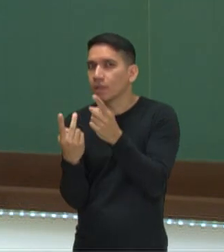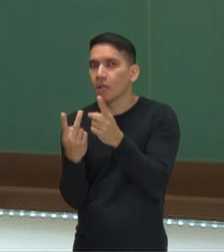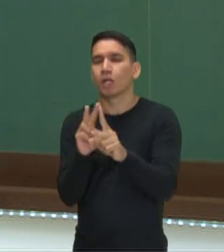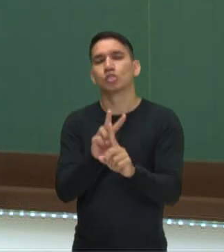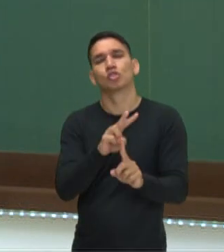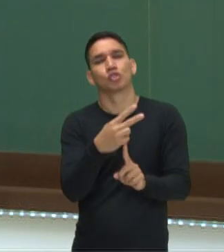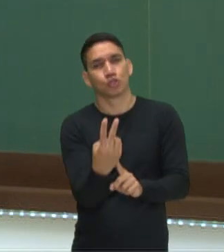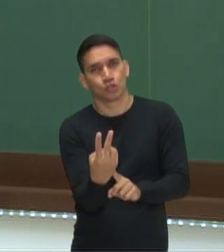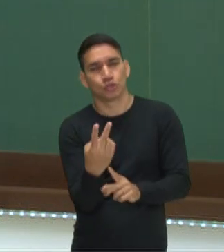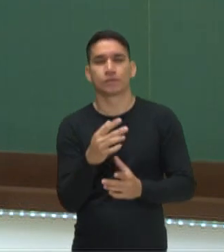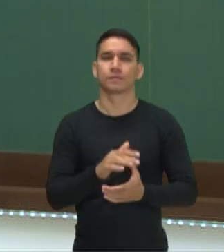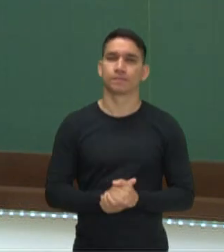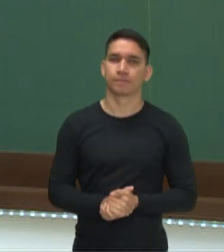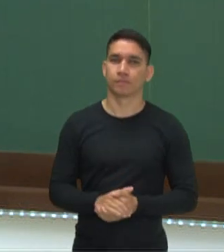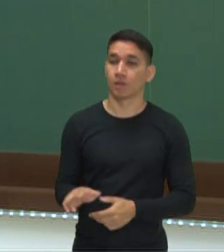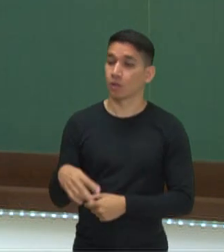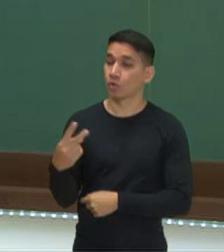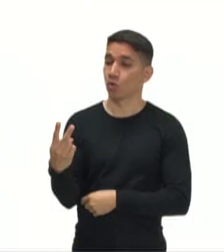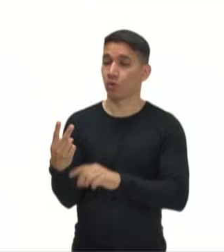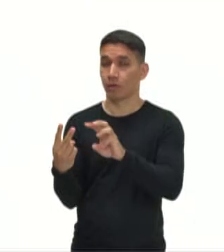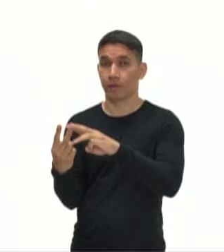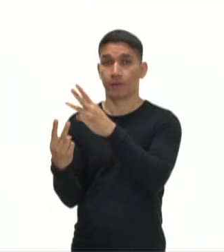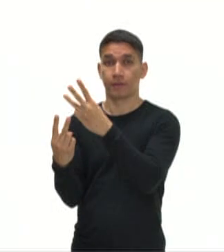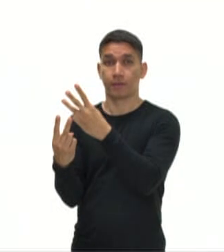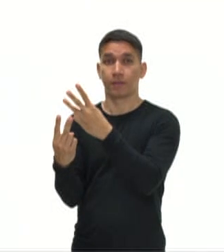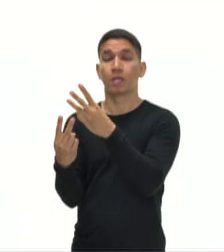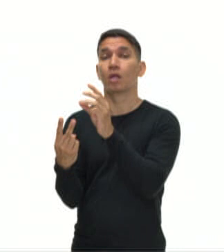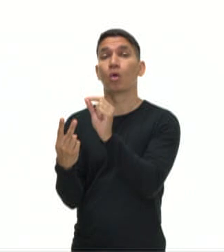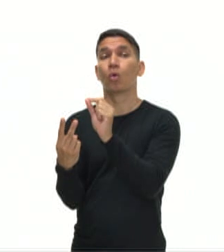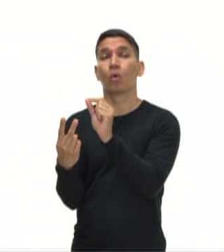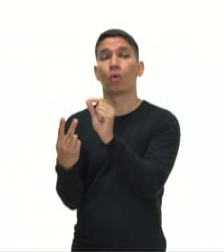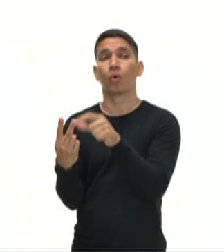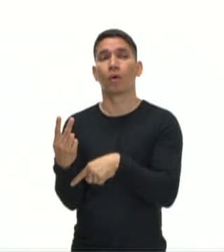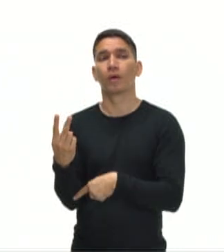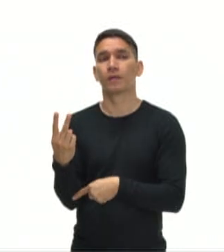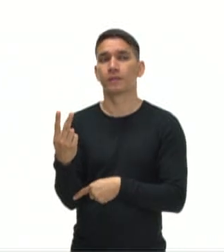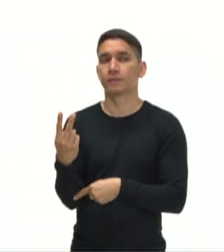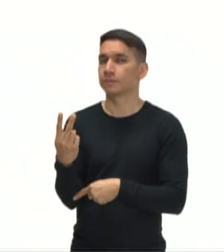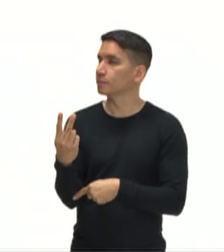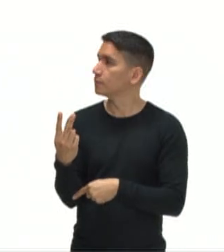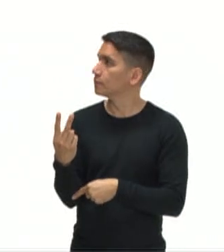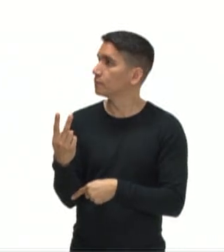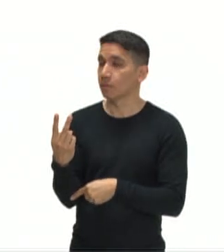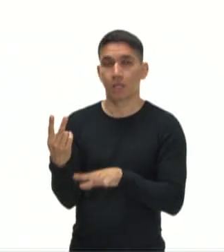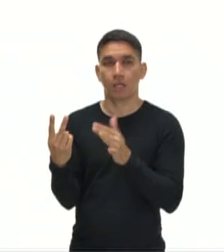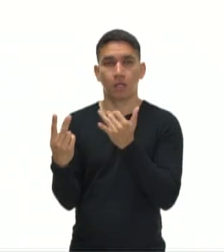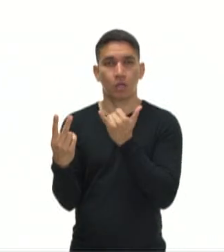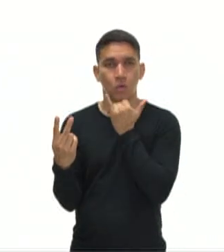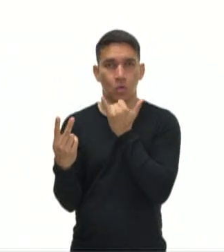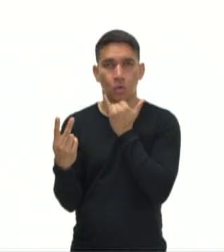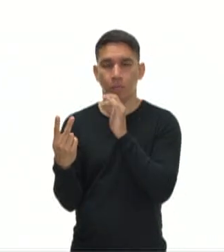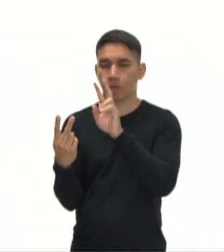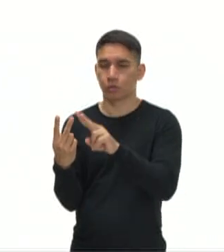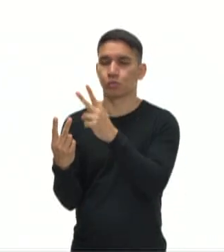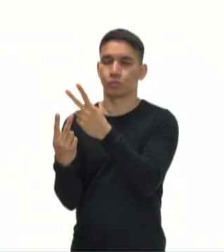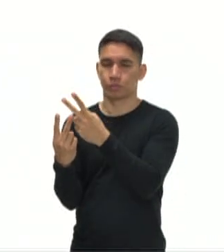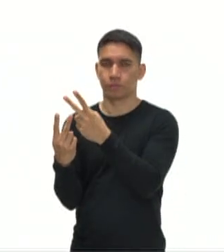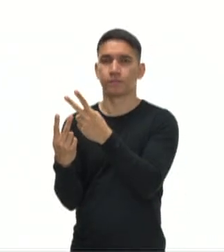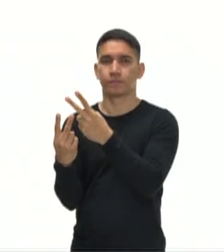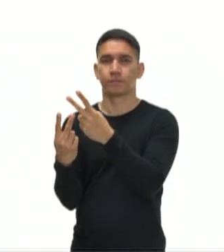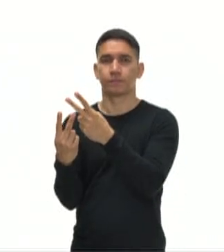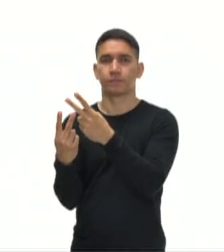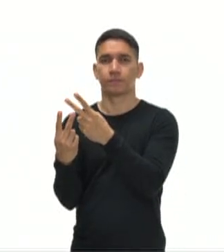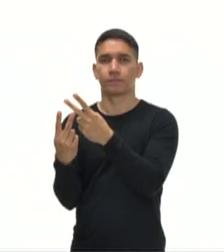2. 2 elevado na 3, ou ao cubo, né, pessoal? Perdão, pessoal, acho que eu pulei o 2 ao quadrado. 2